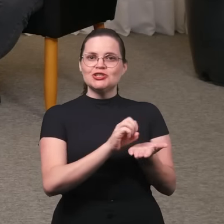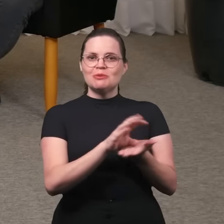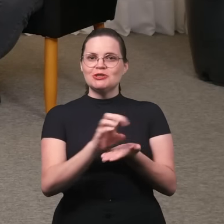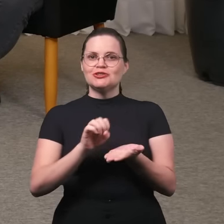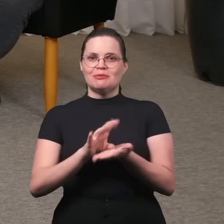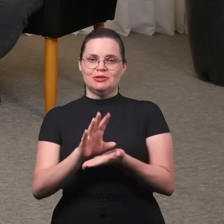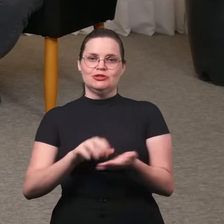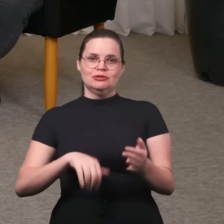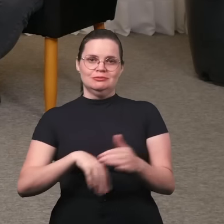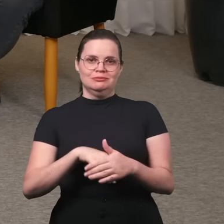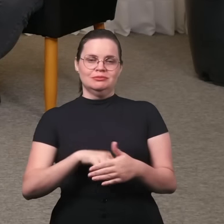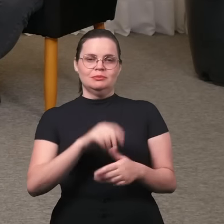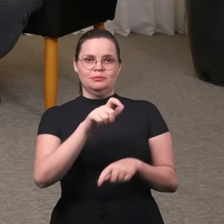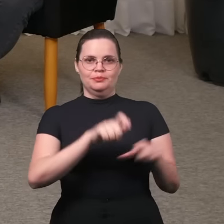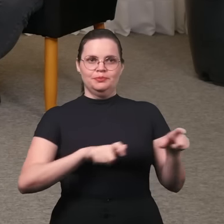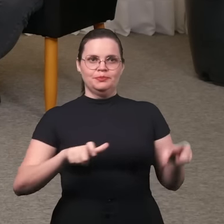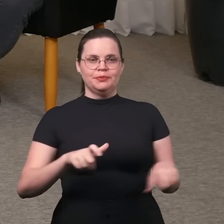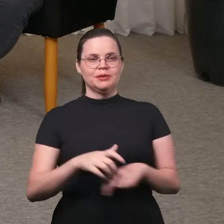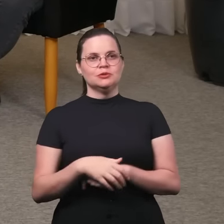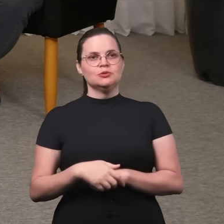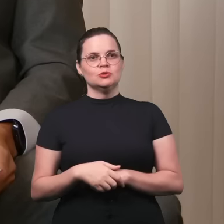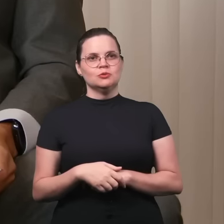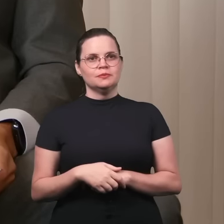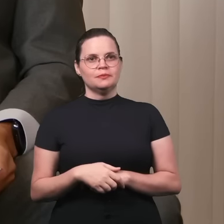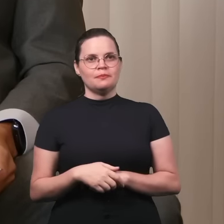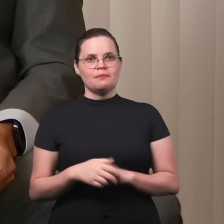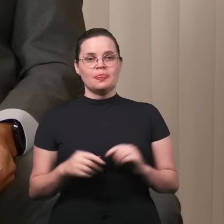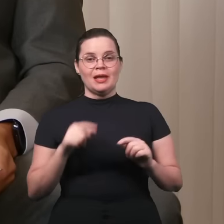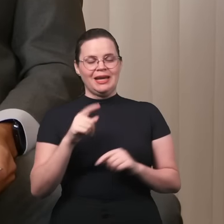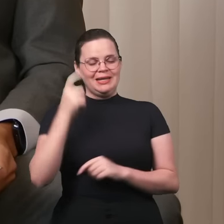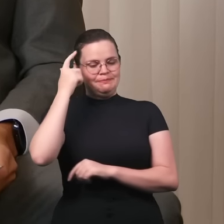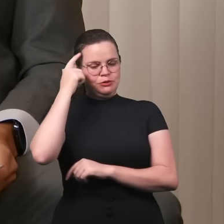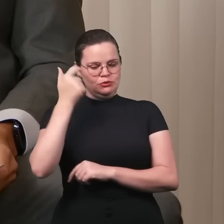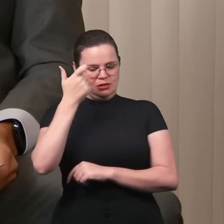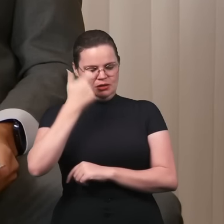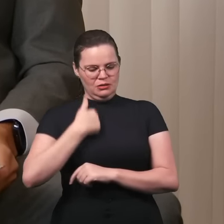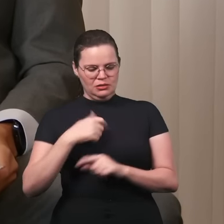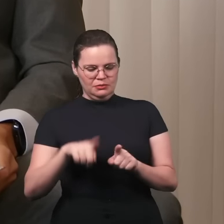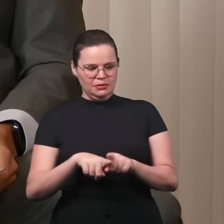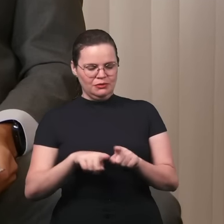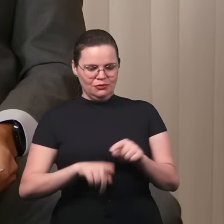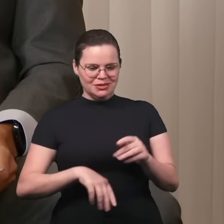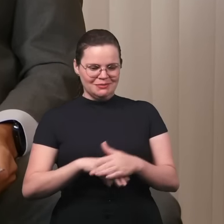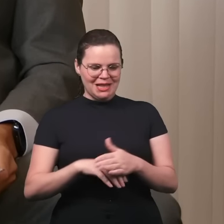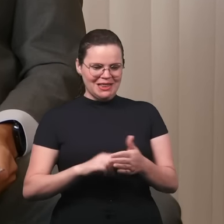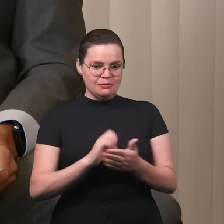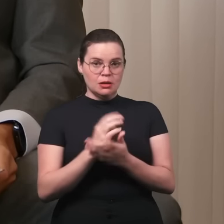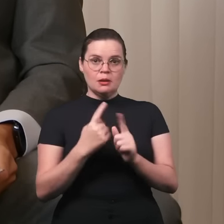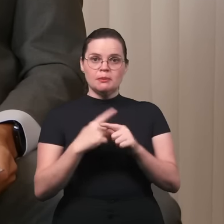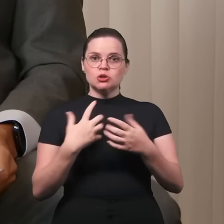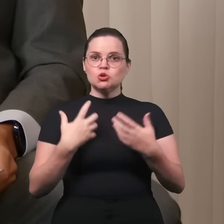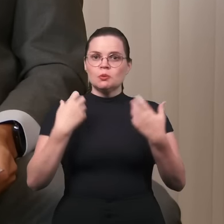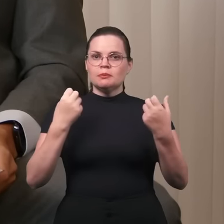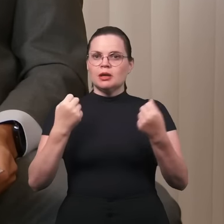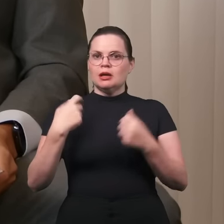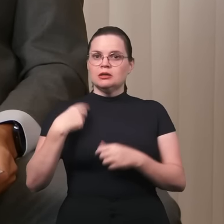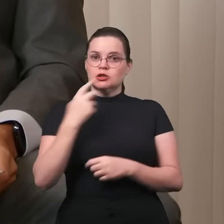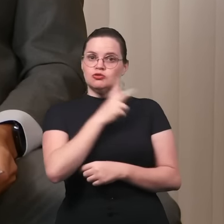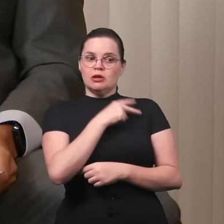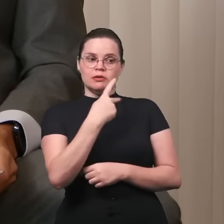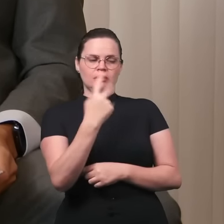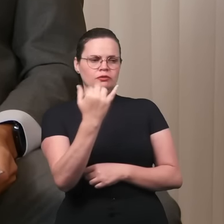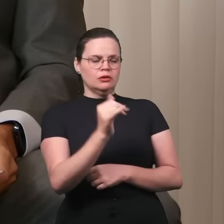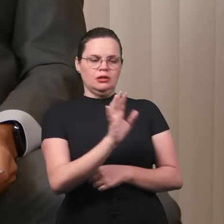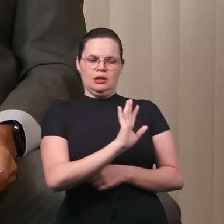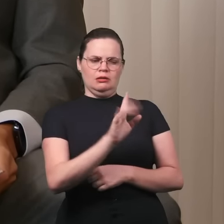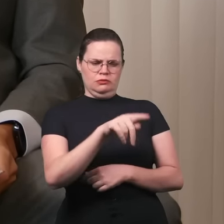poxa, possivelmente eu também seja, mas para grande surpresa, ele não foi dispensado e o patrão disse a ele o porquê.